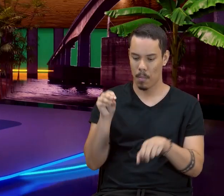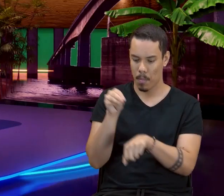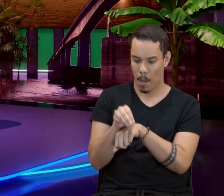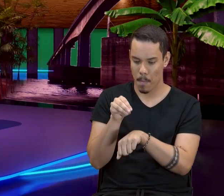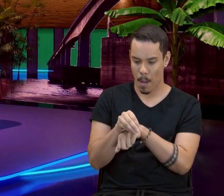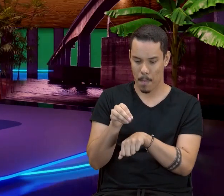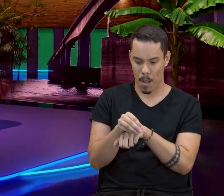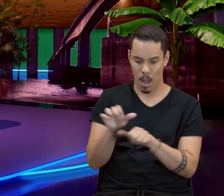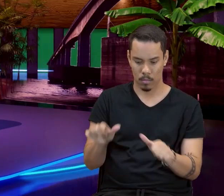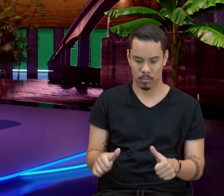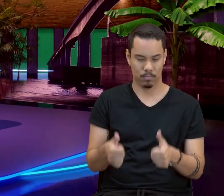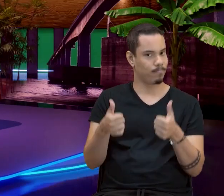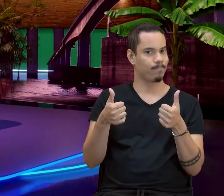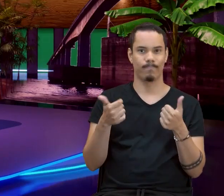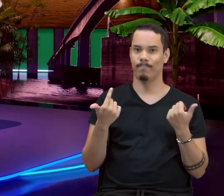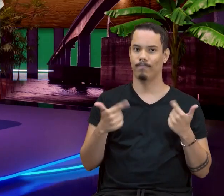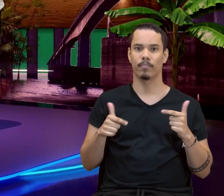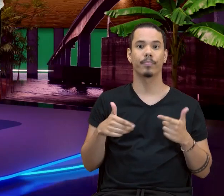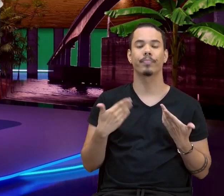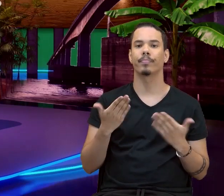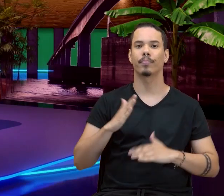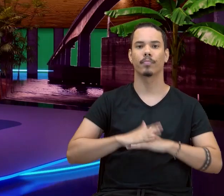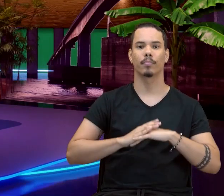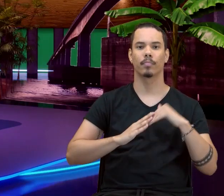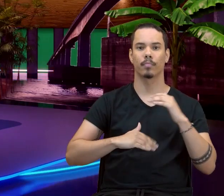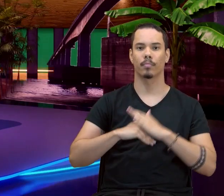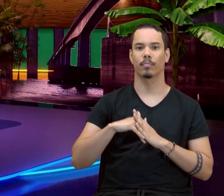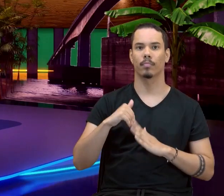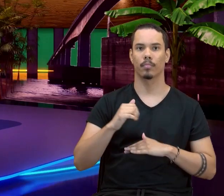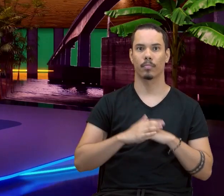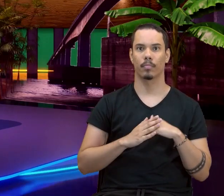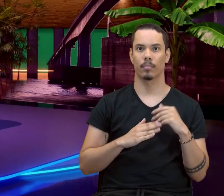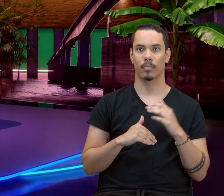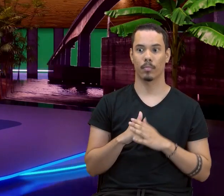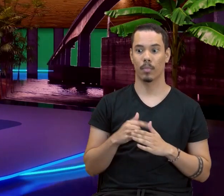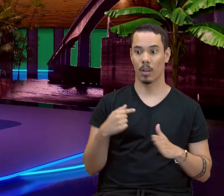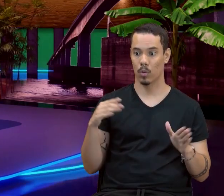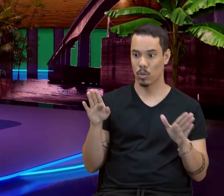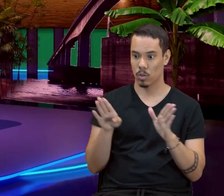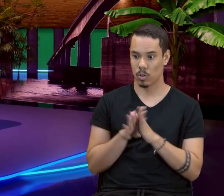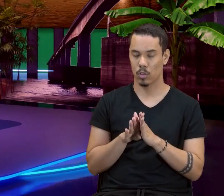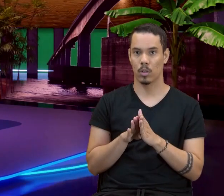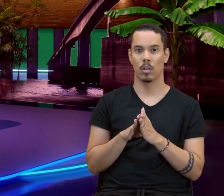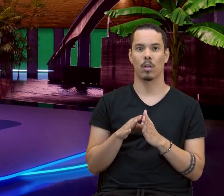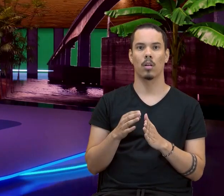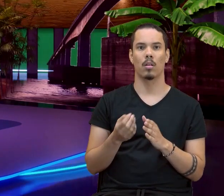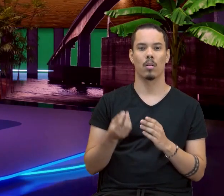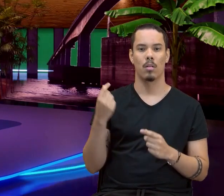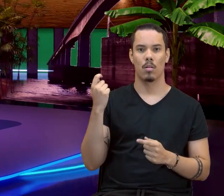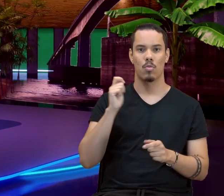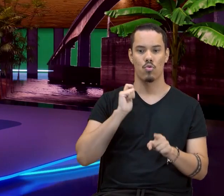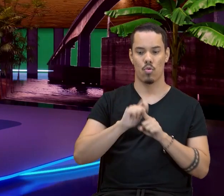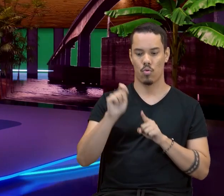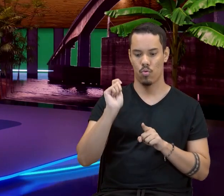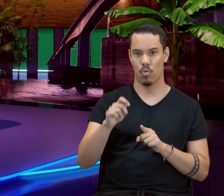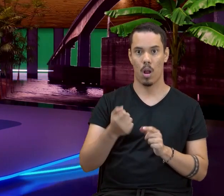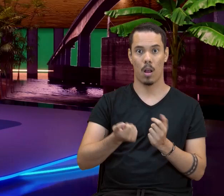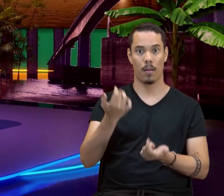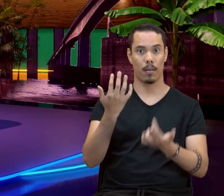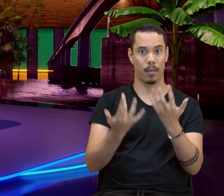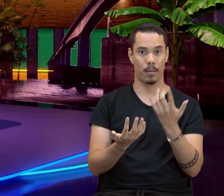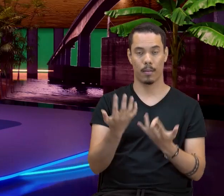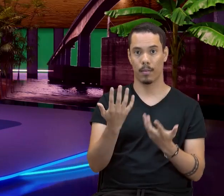terra. Então, qual que era a prática da subsistência? Chego, queimo, era uma prática, né, bem realizada da agricultura